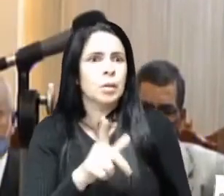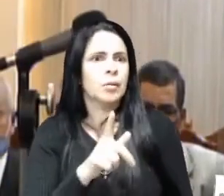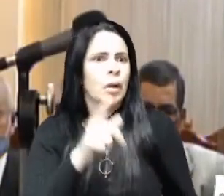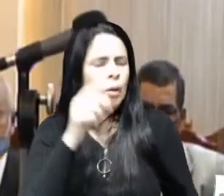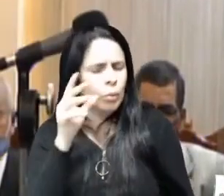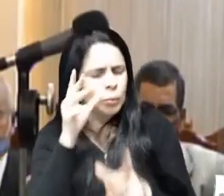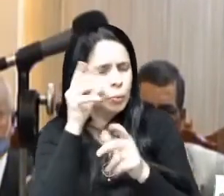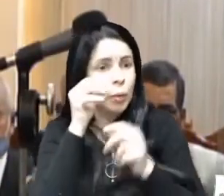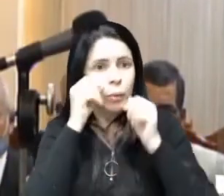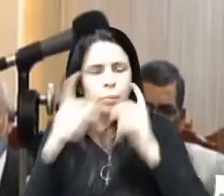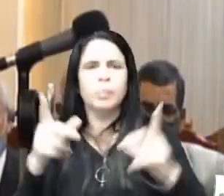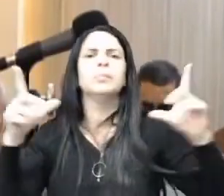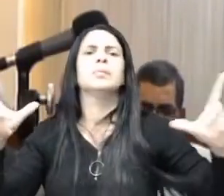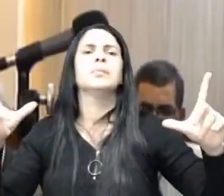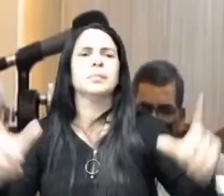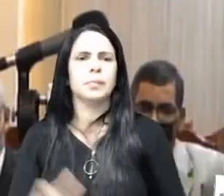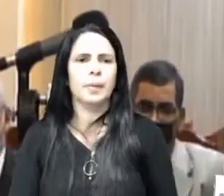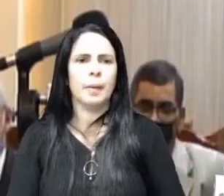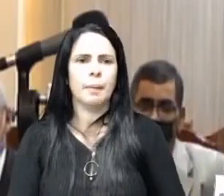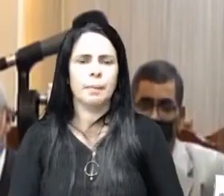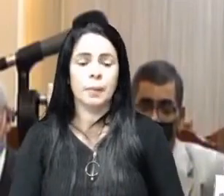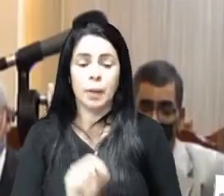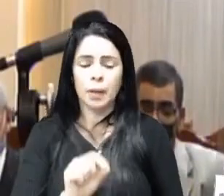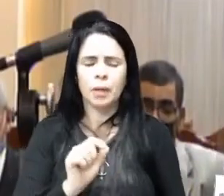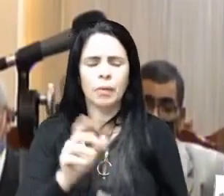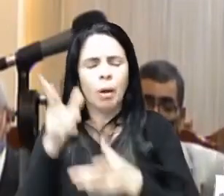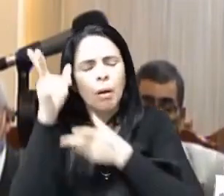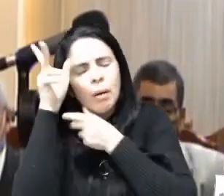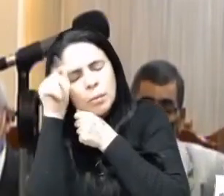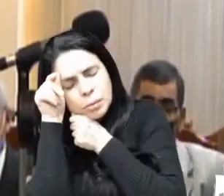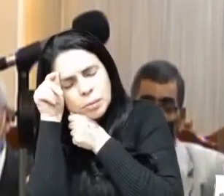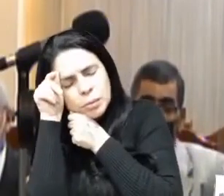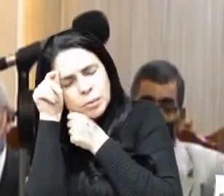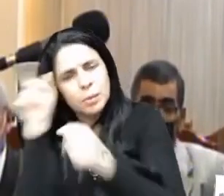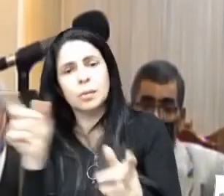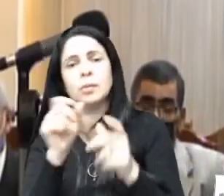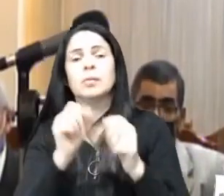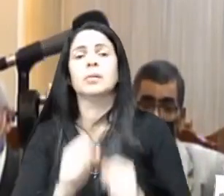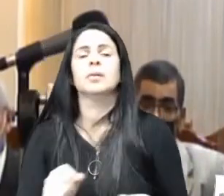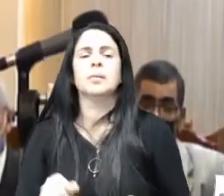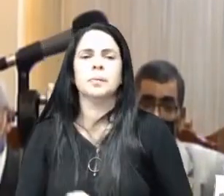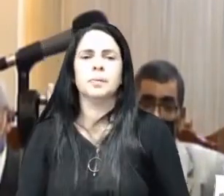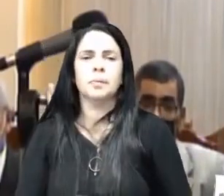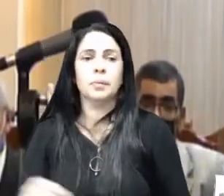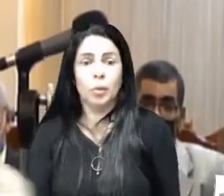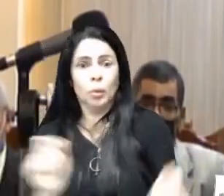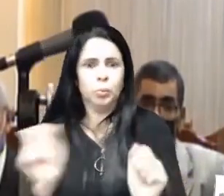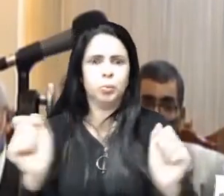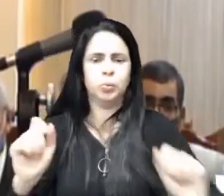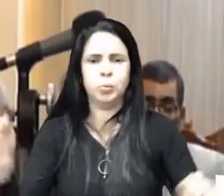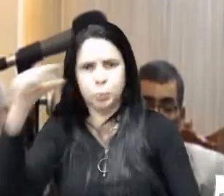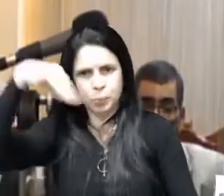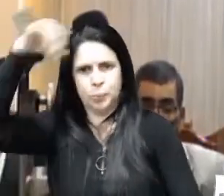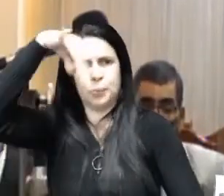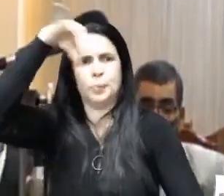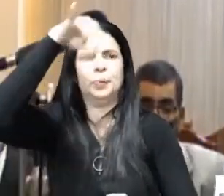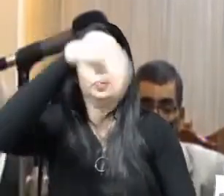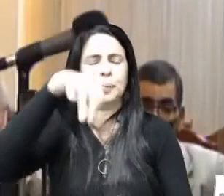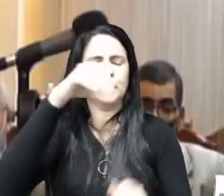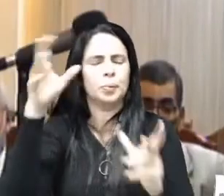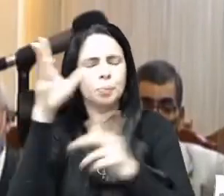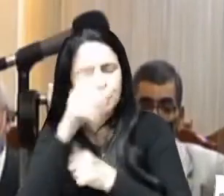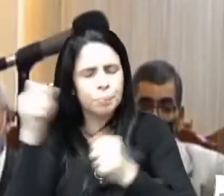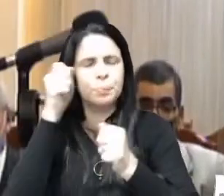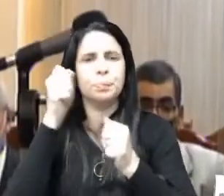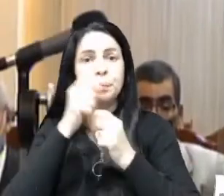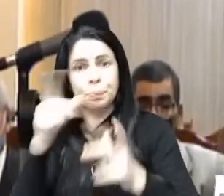se acordar. Aleluia! Quem estiver dormindo, aleluia, vai receber um balanço do Espírito, aleluia,